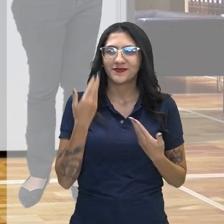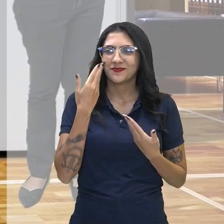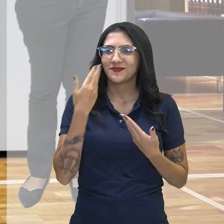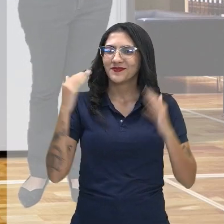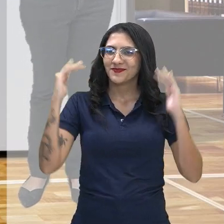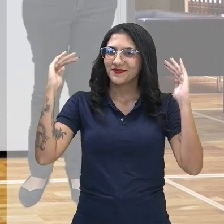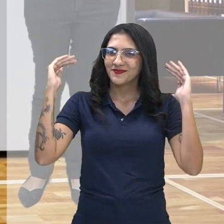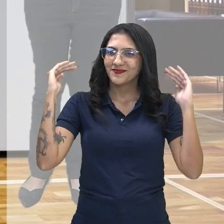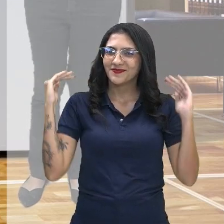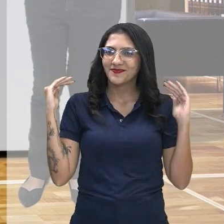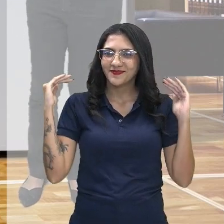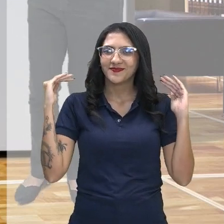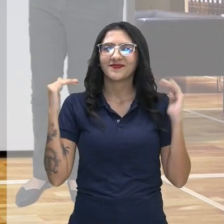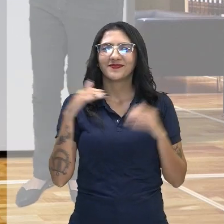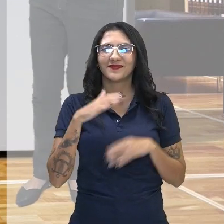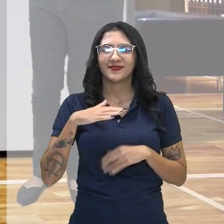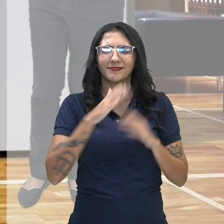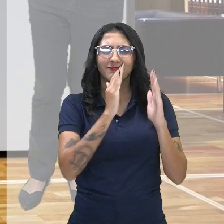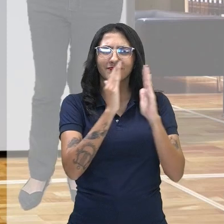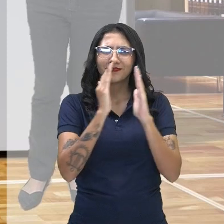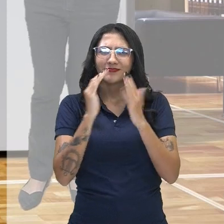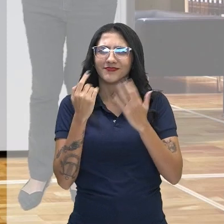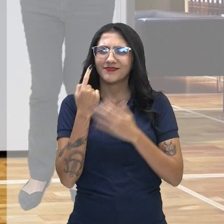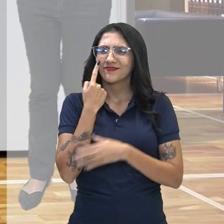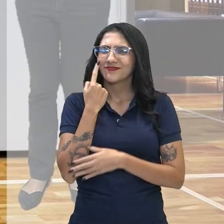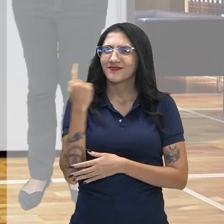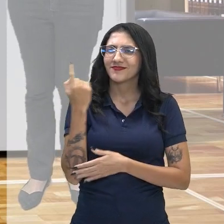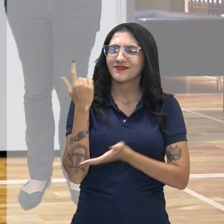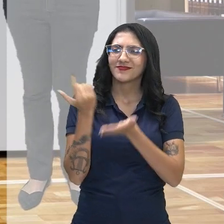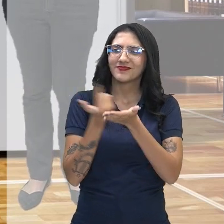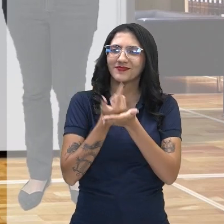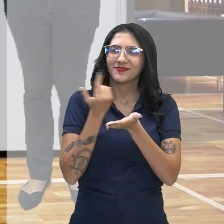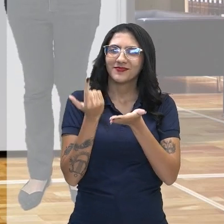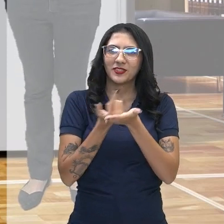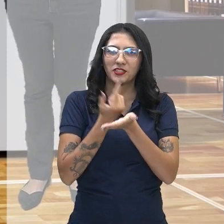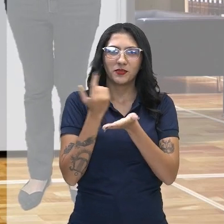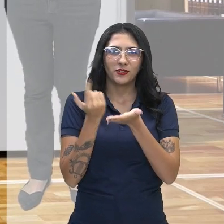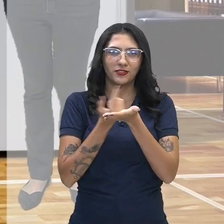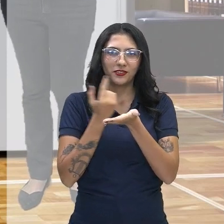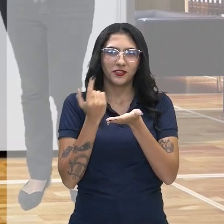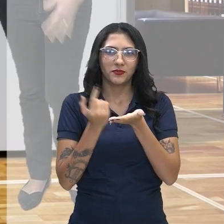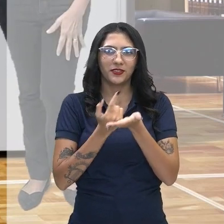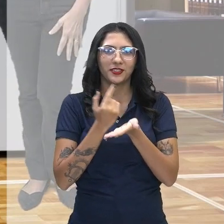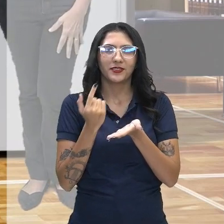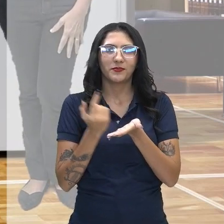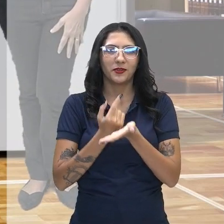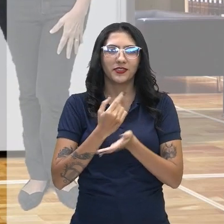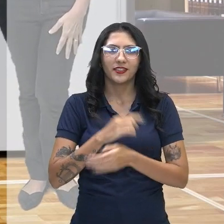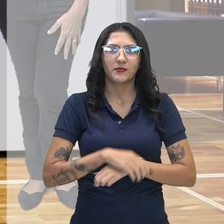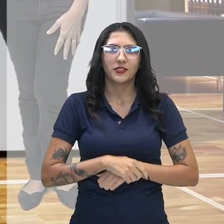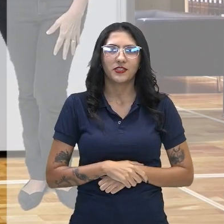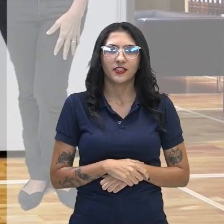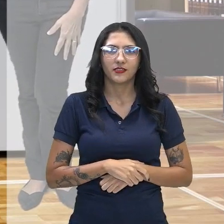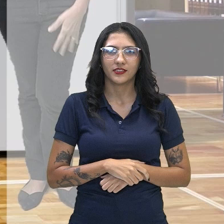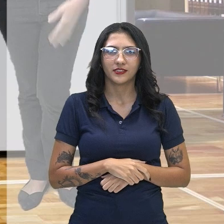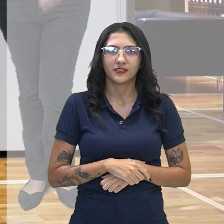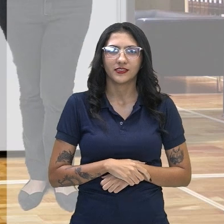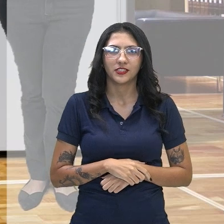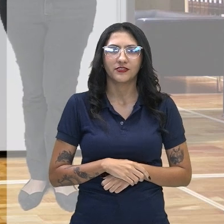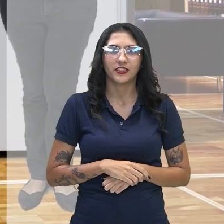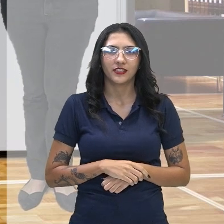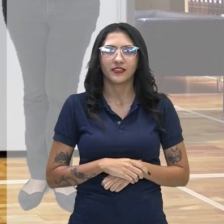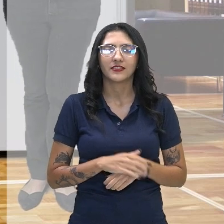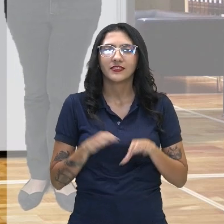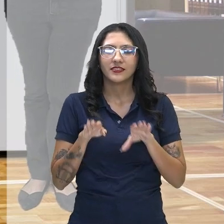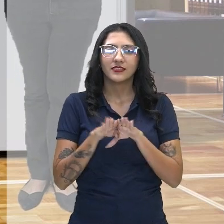podem observar, né, esse pequeno livro, né, bem pequenininho hoje. E aqui ao nosso lado nós temos o tema